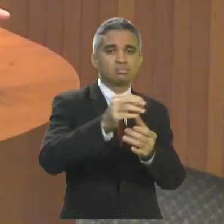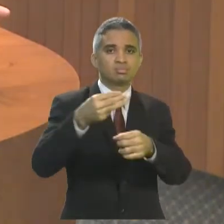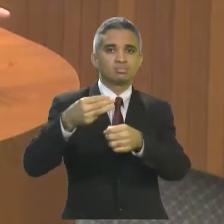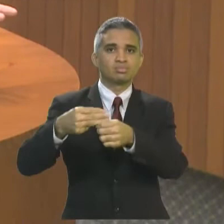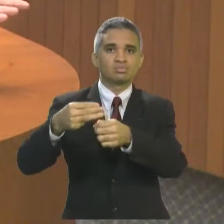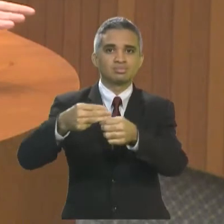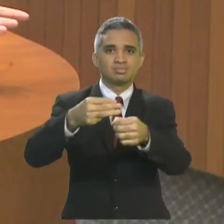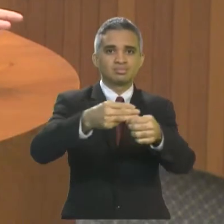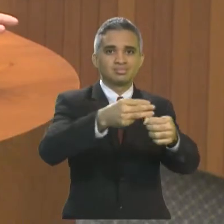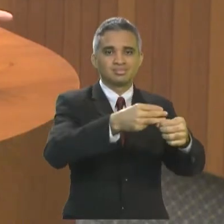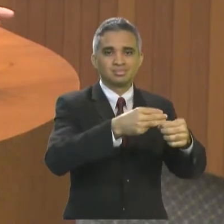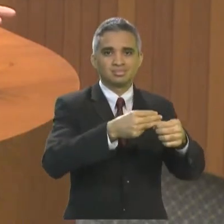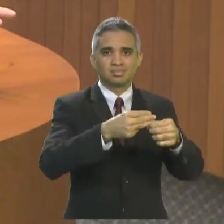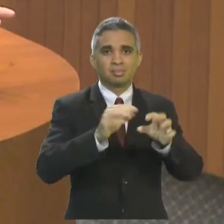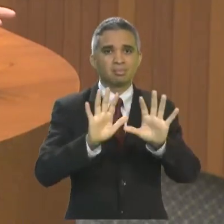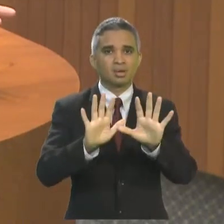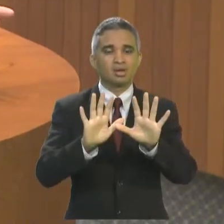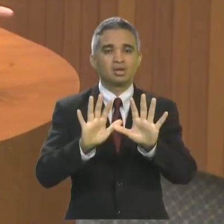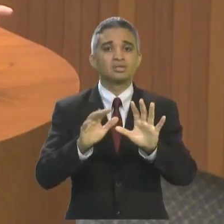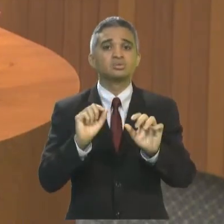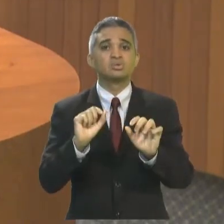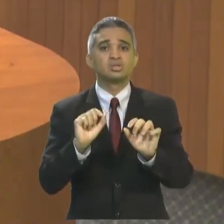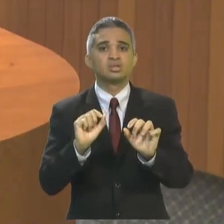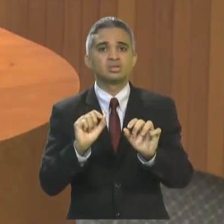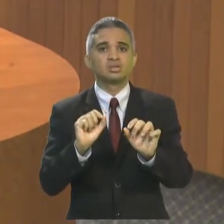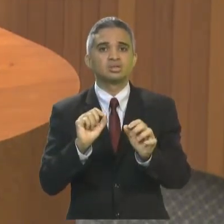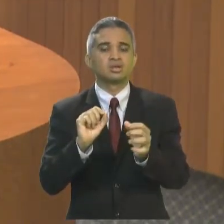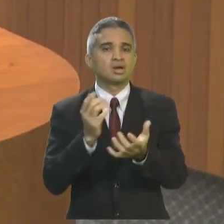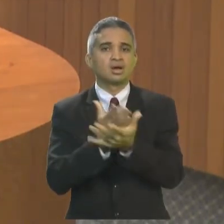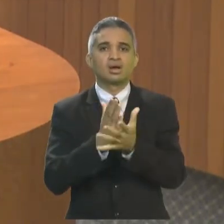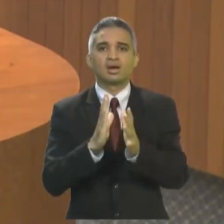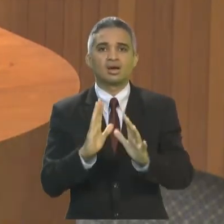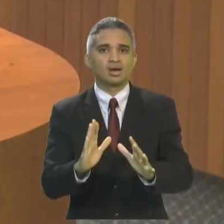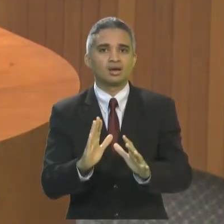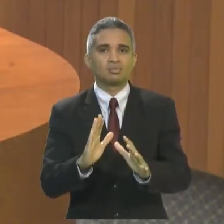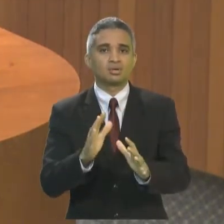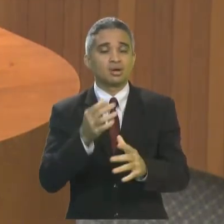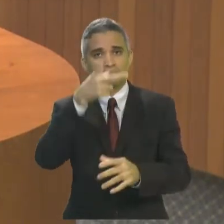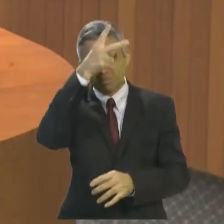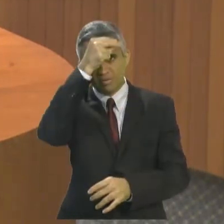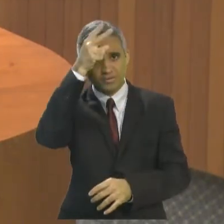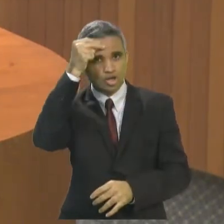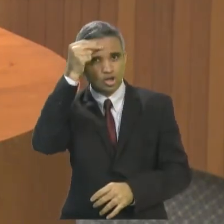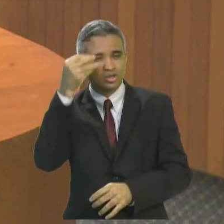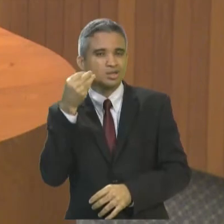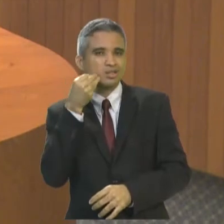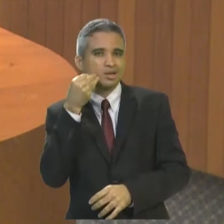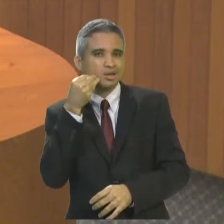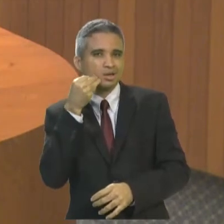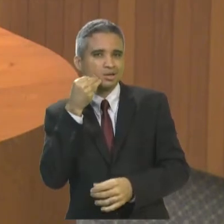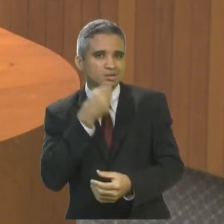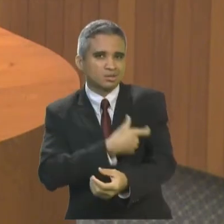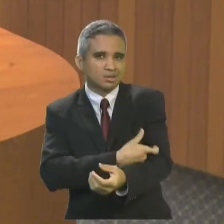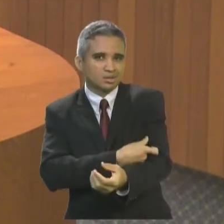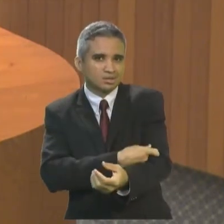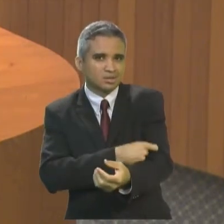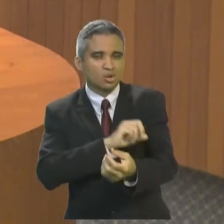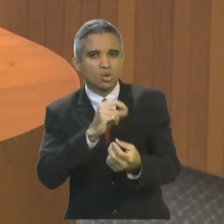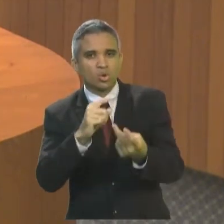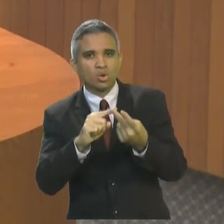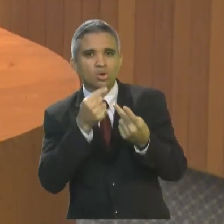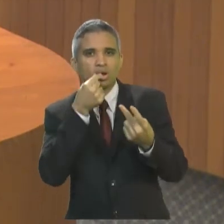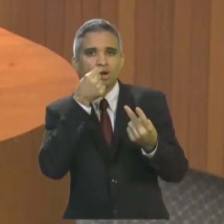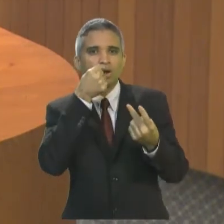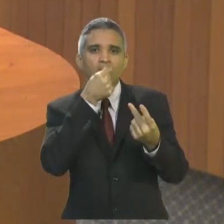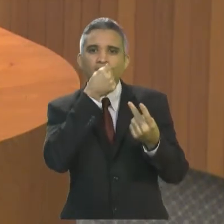acreditem, os testes acabaram. Não tem prefeitura testando. Quando você vê aí no governo, no boletim da